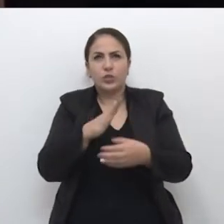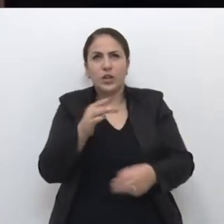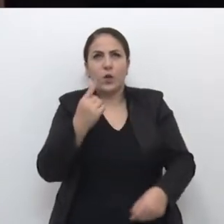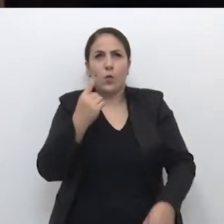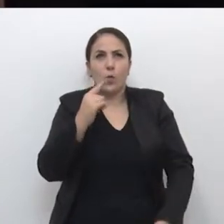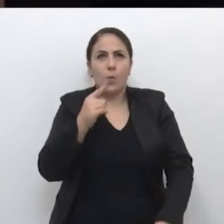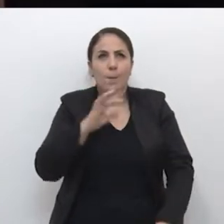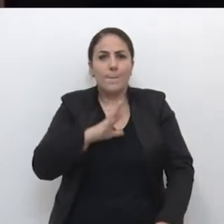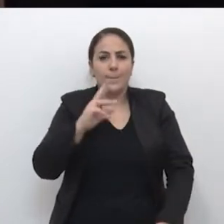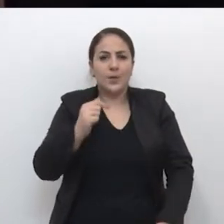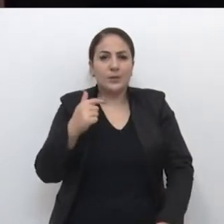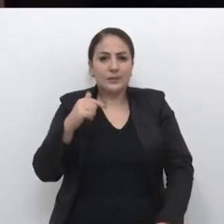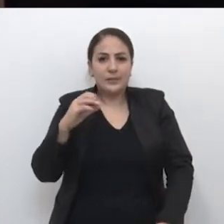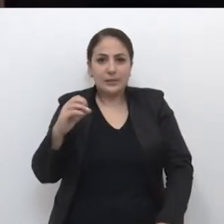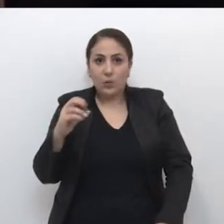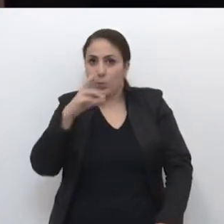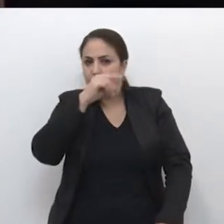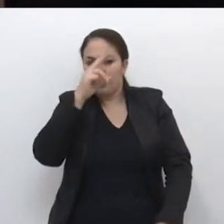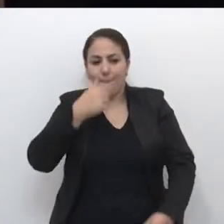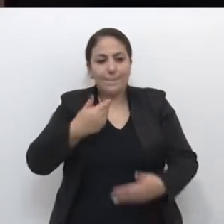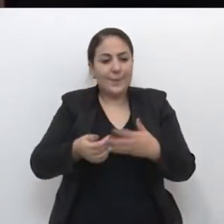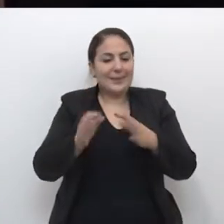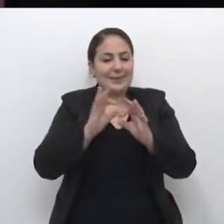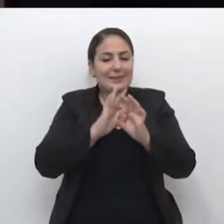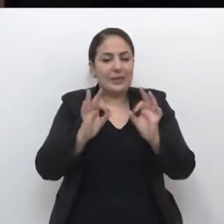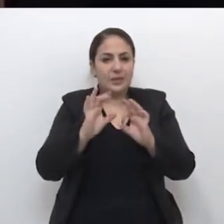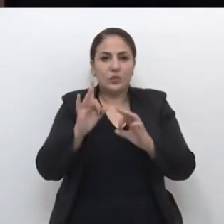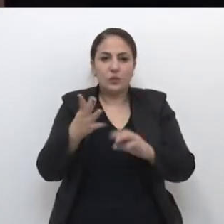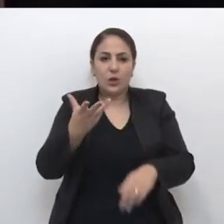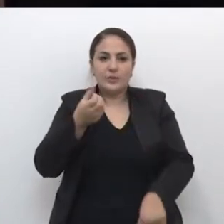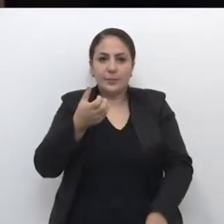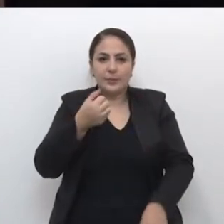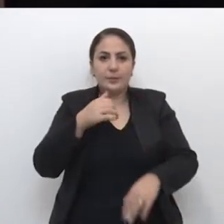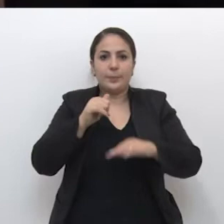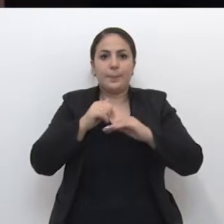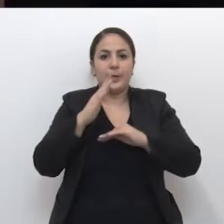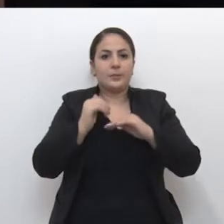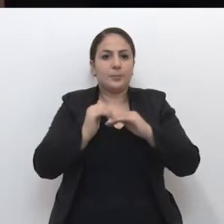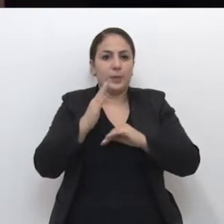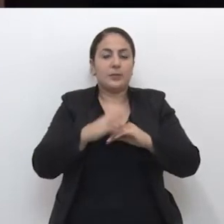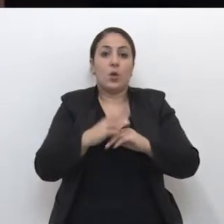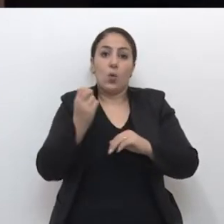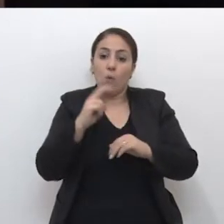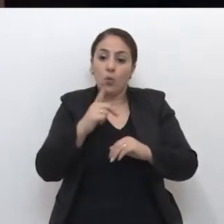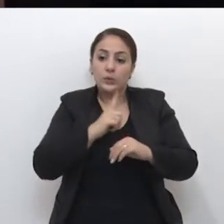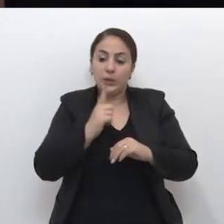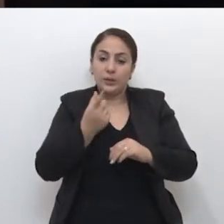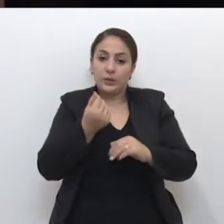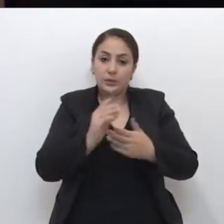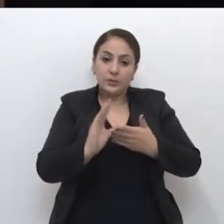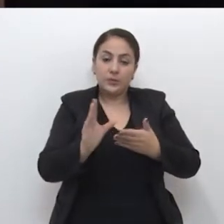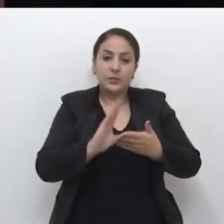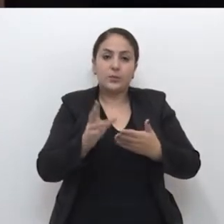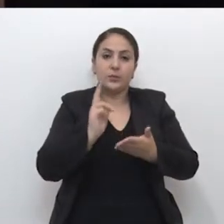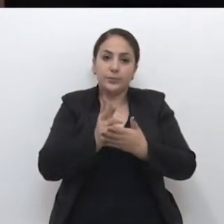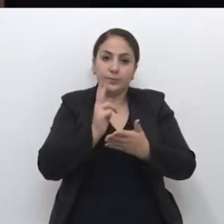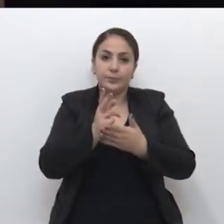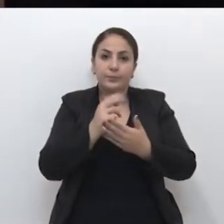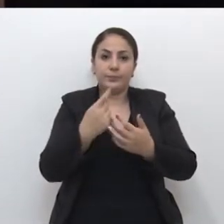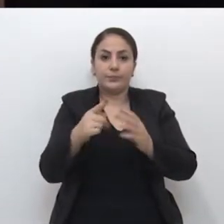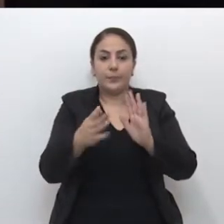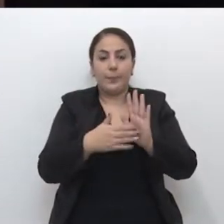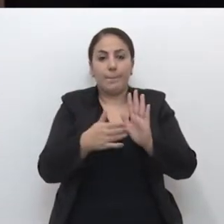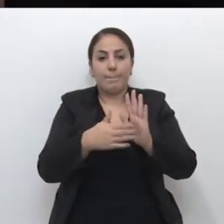chega em torno de 1,7 milhão. Então o município não perde nada, o município ganha ou tem o seu investimento